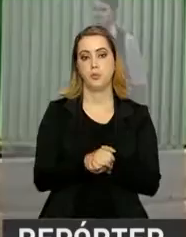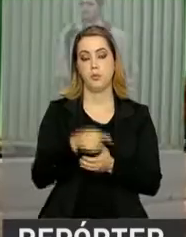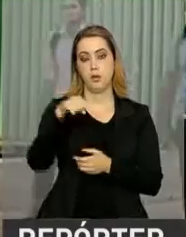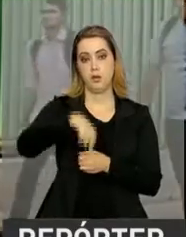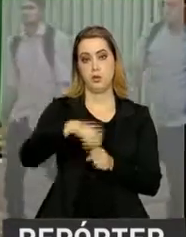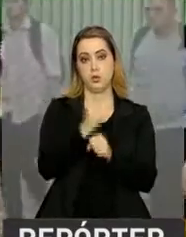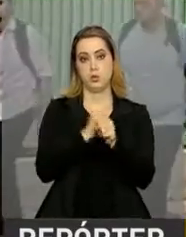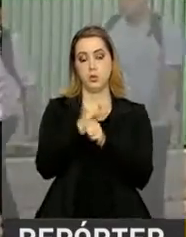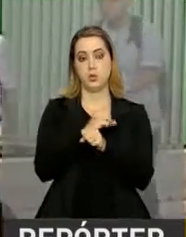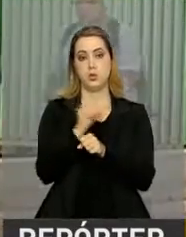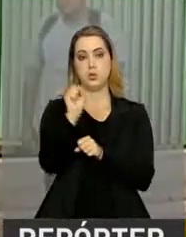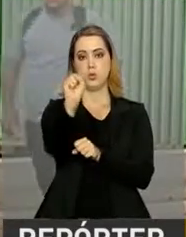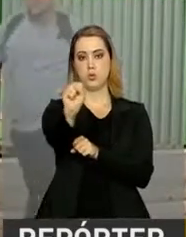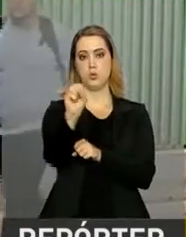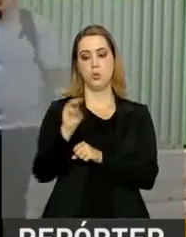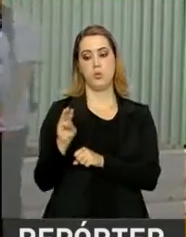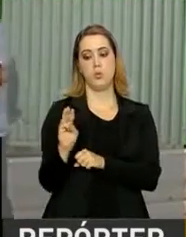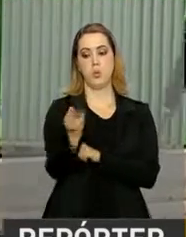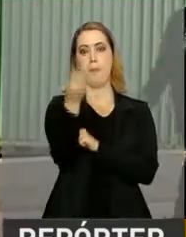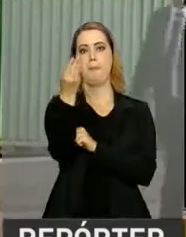ano,